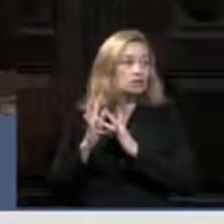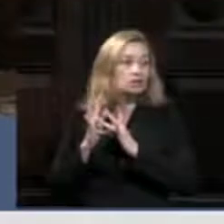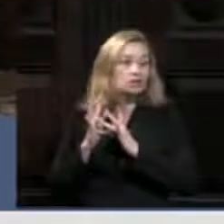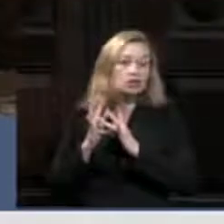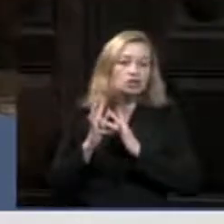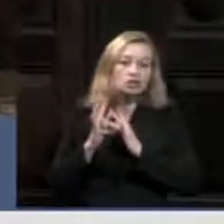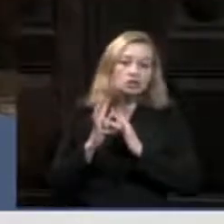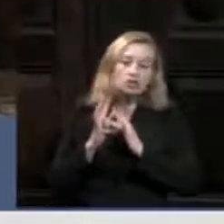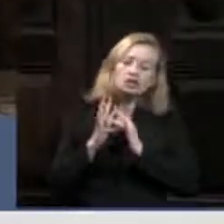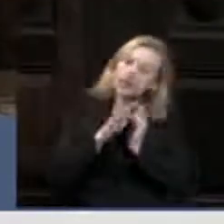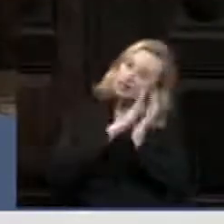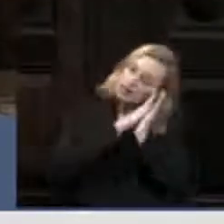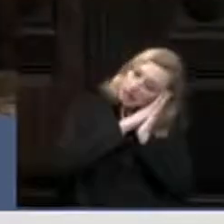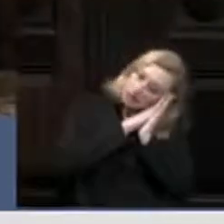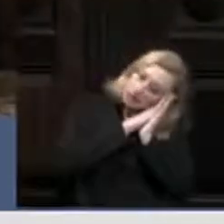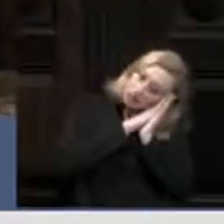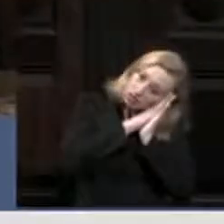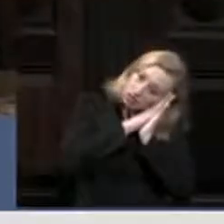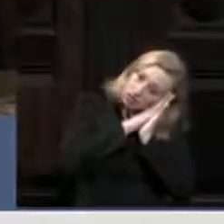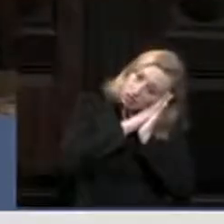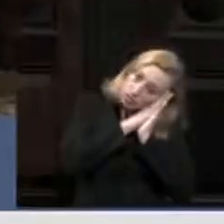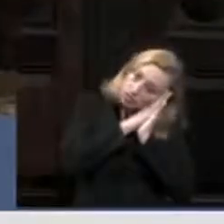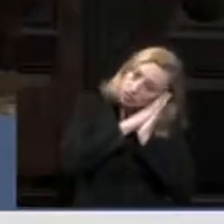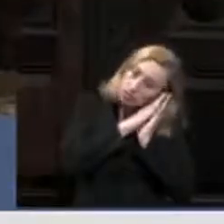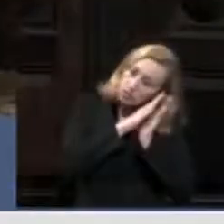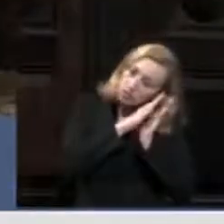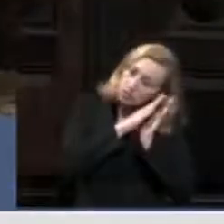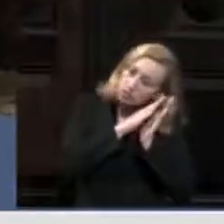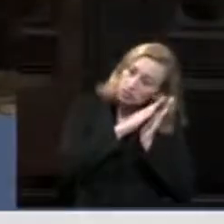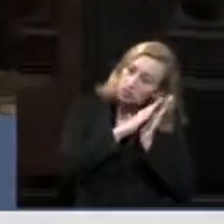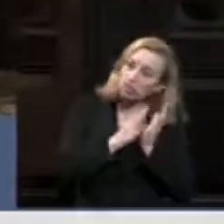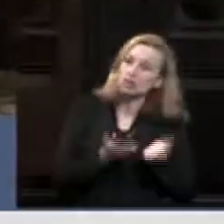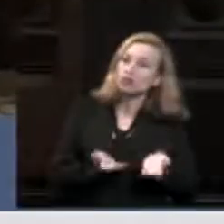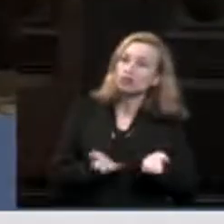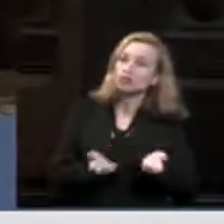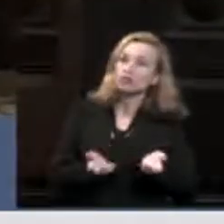mesmo. Você toma até um choque de tão